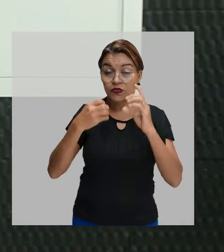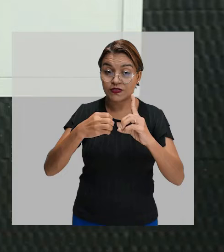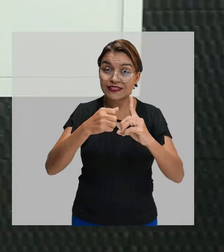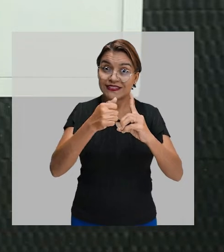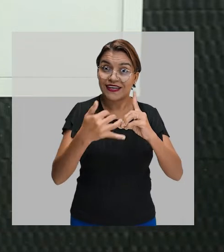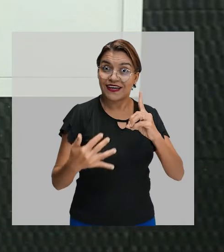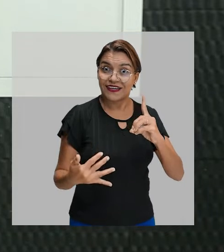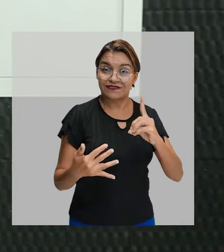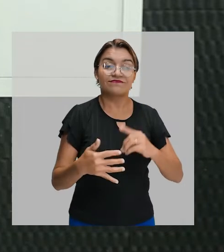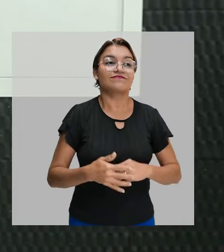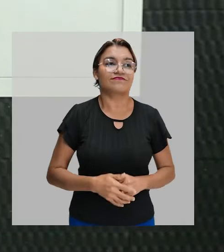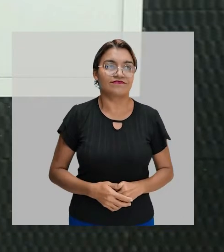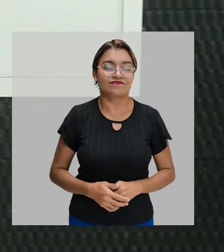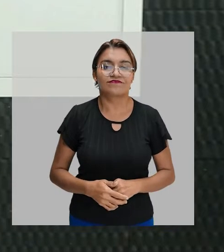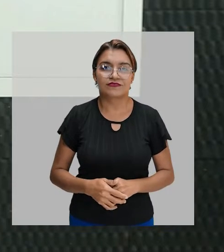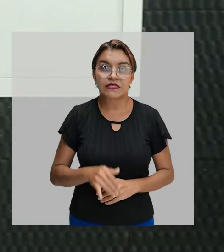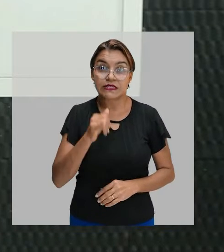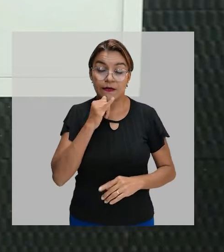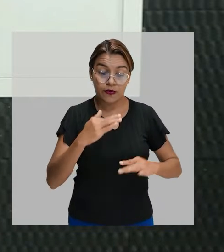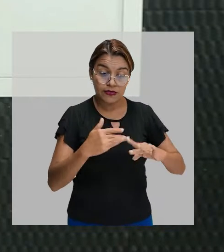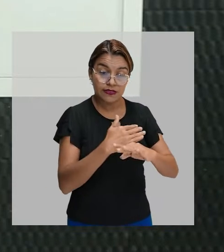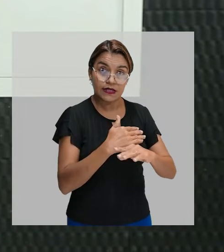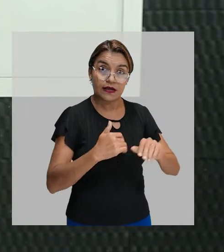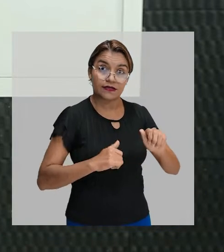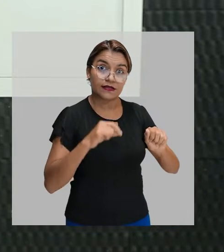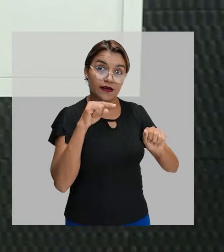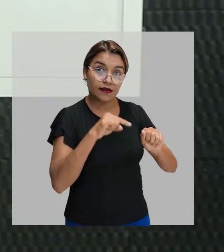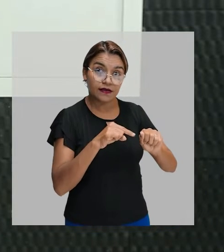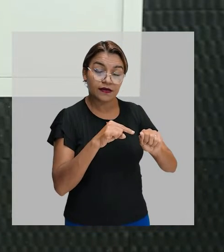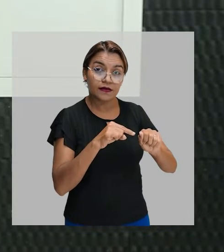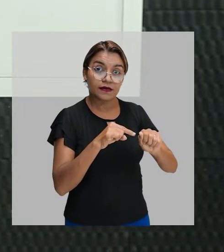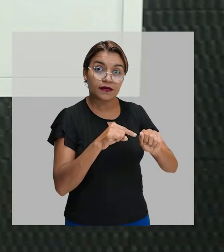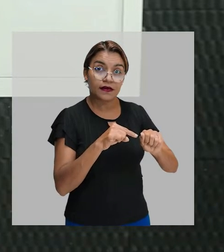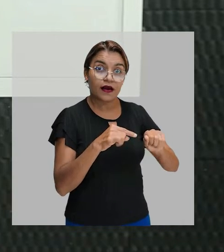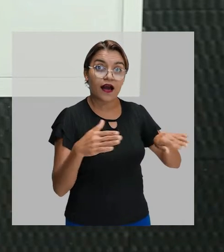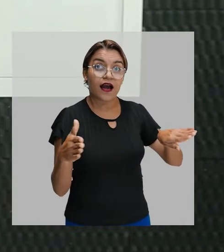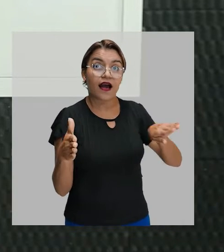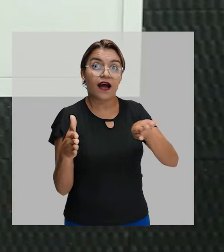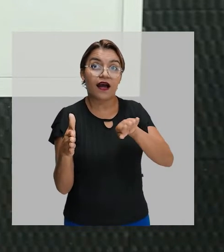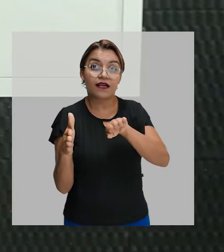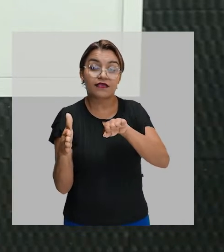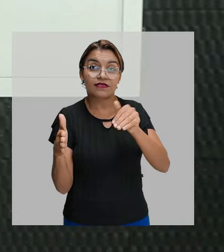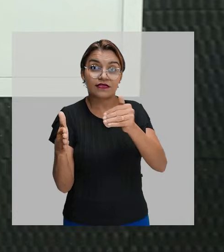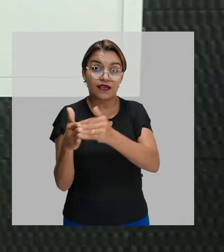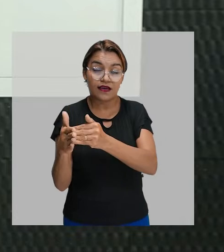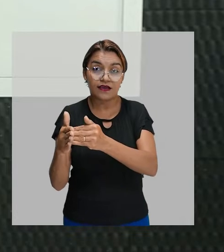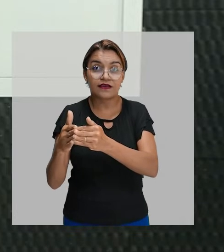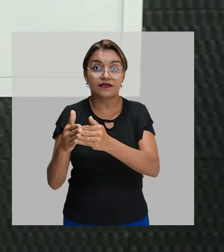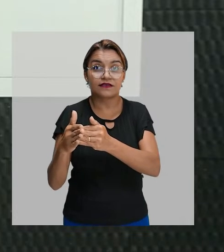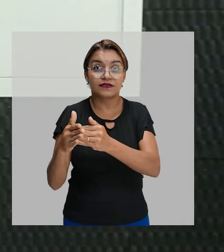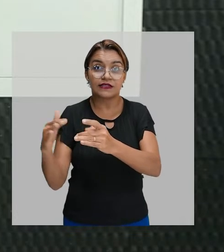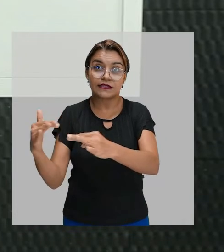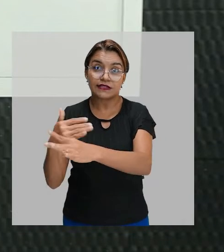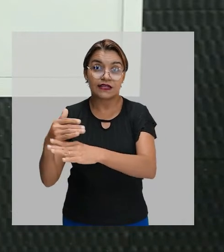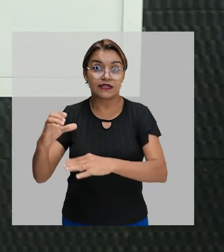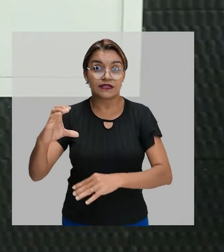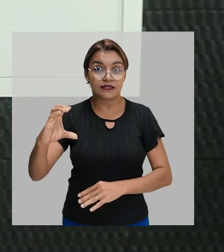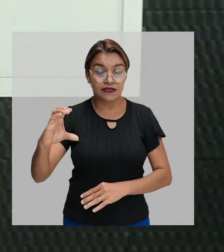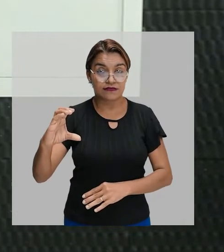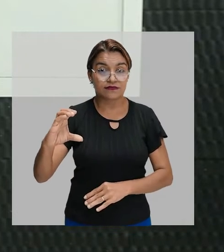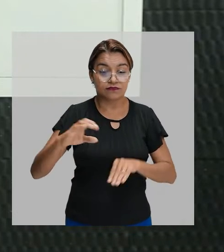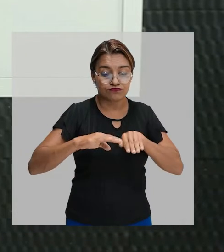ele falou que ele foi de uma cidade a para uma cidade ser manchada